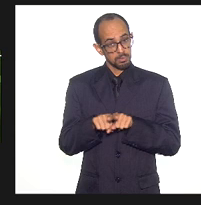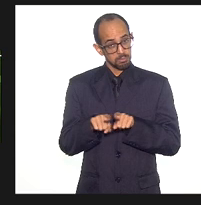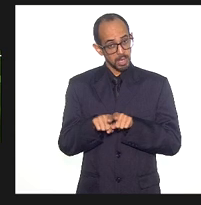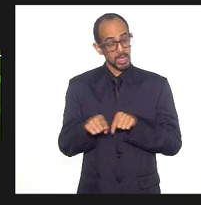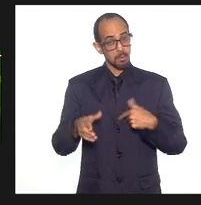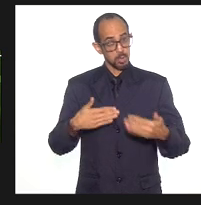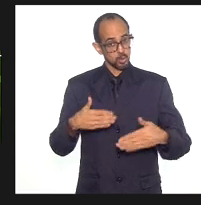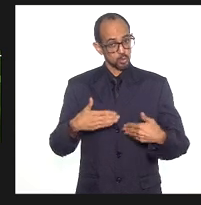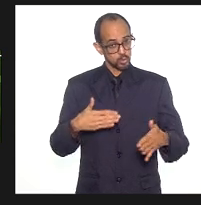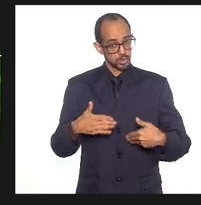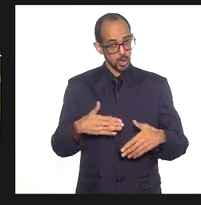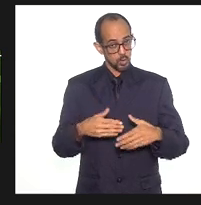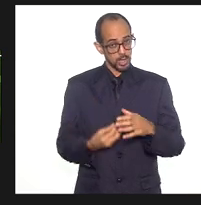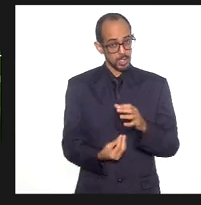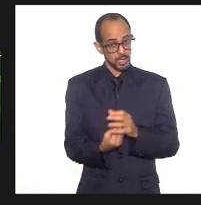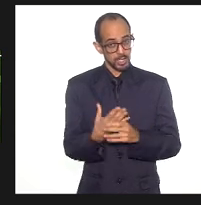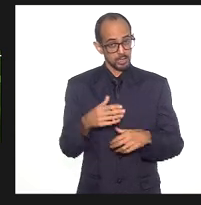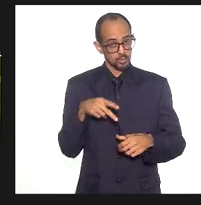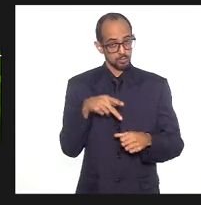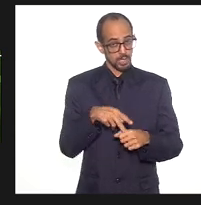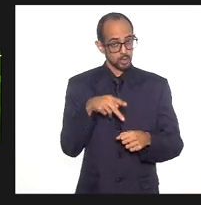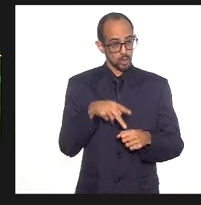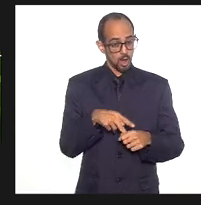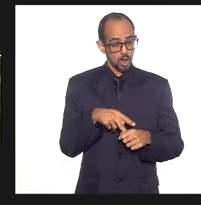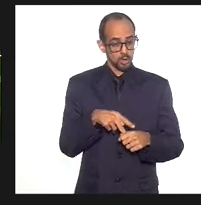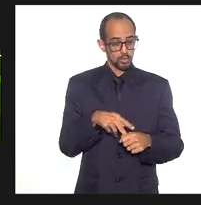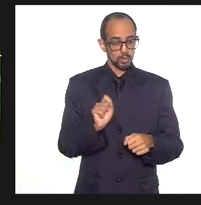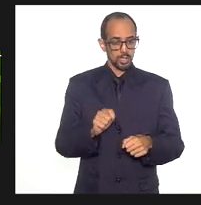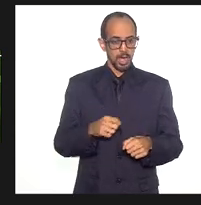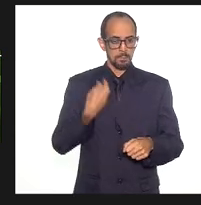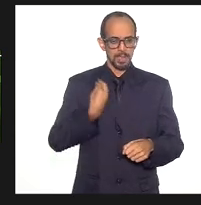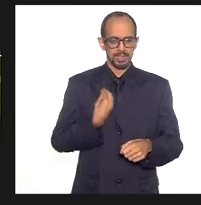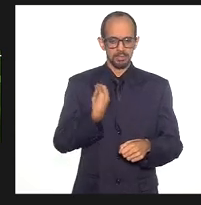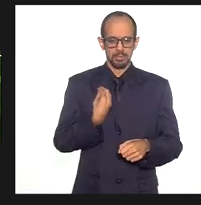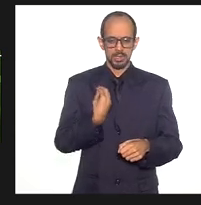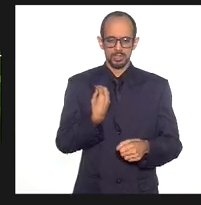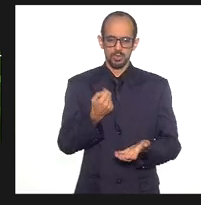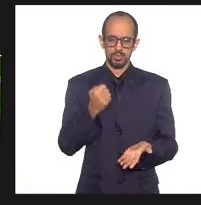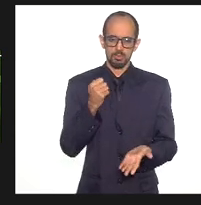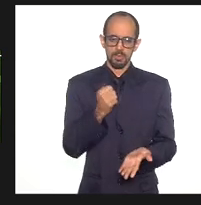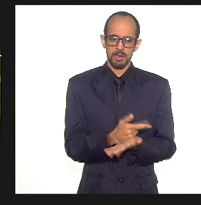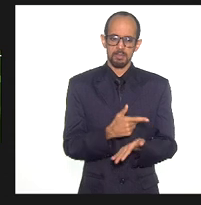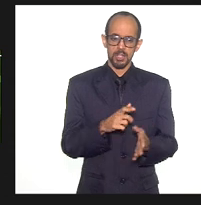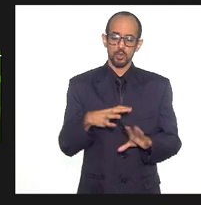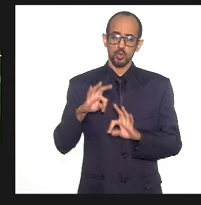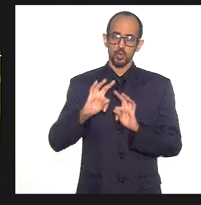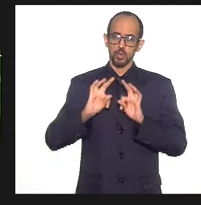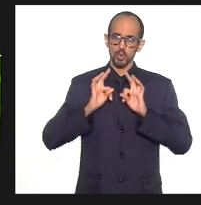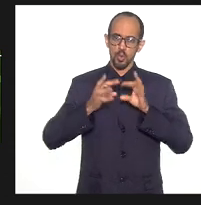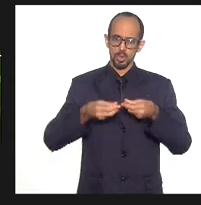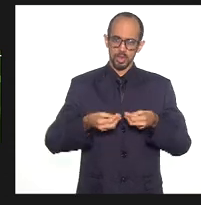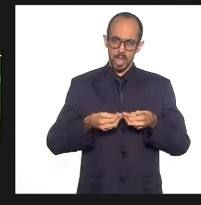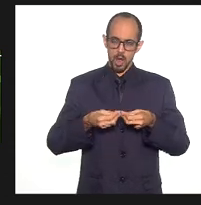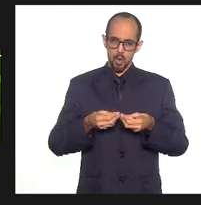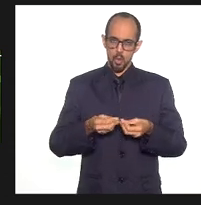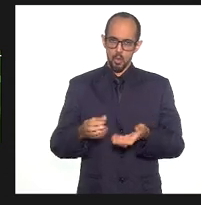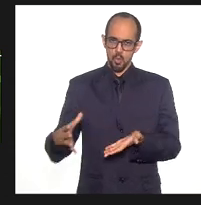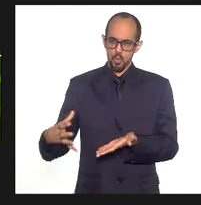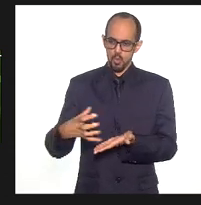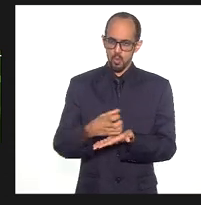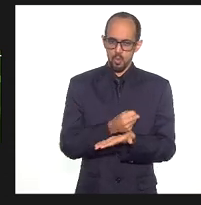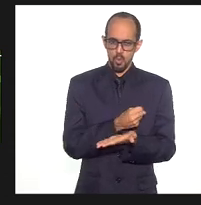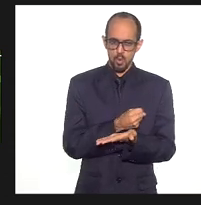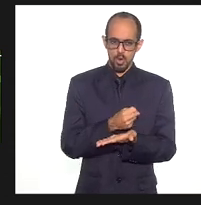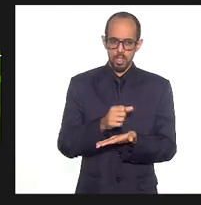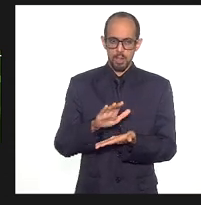petróleo. A participação dos recolhimentos da Petrobras em relação ao total arrecadado pelo Tesouro está